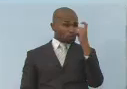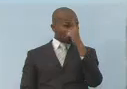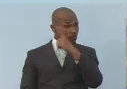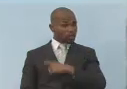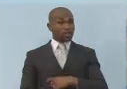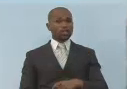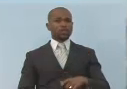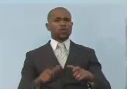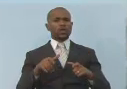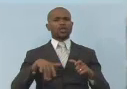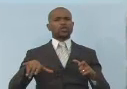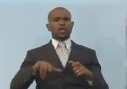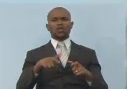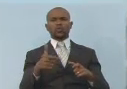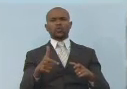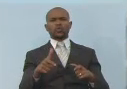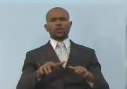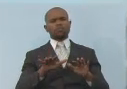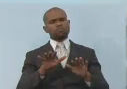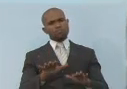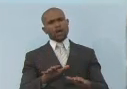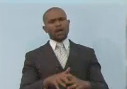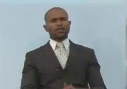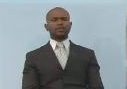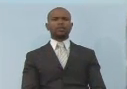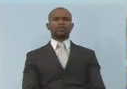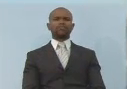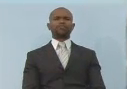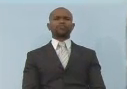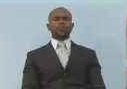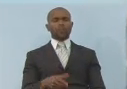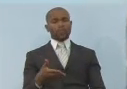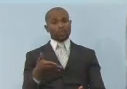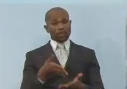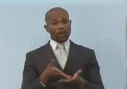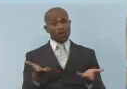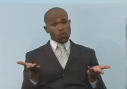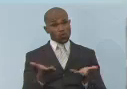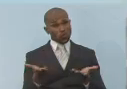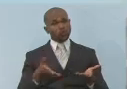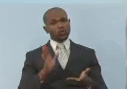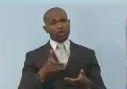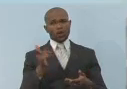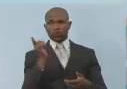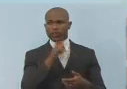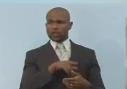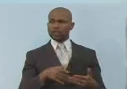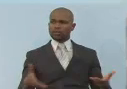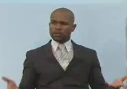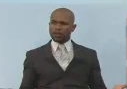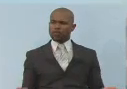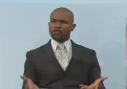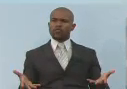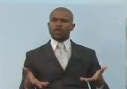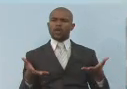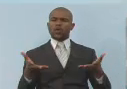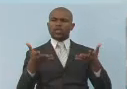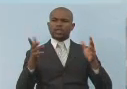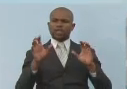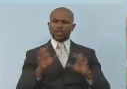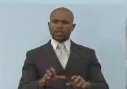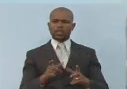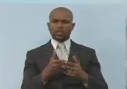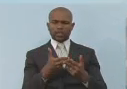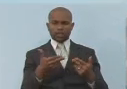essas regionais, mas elas ainda hoje, mesmo tendo, eu quero valorizar isso, essa